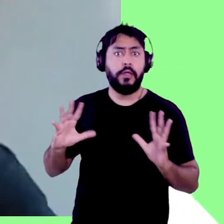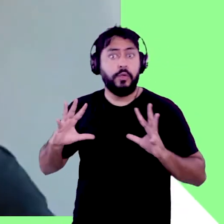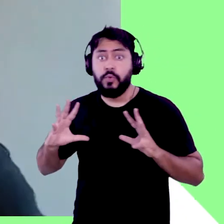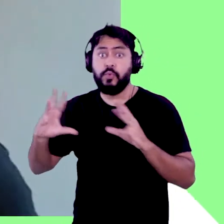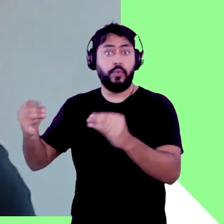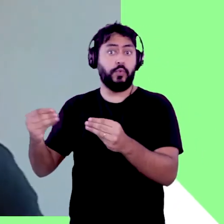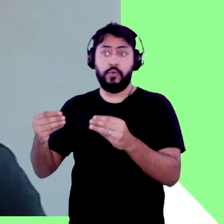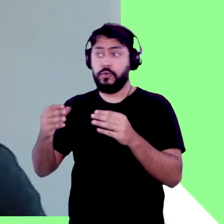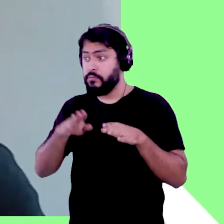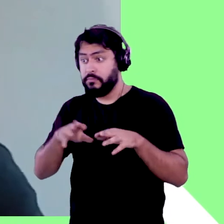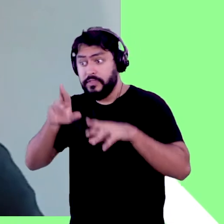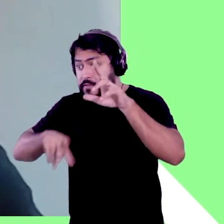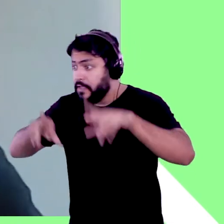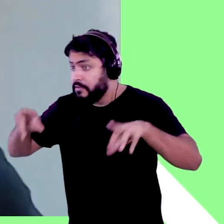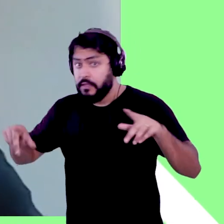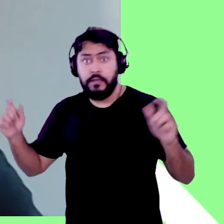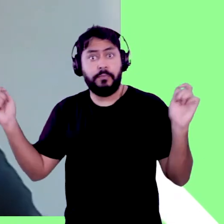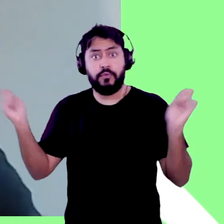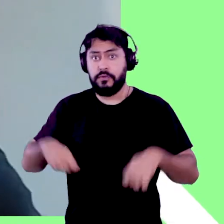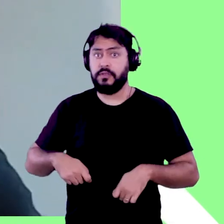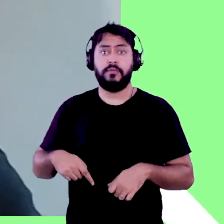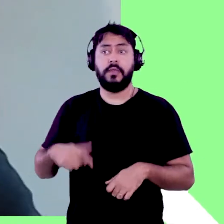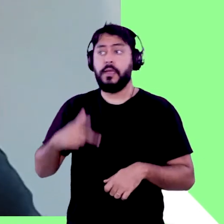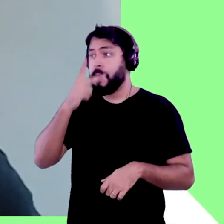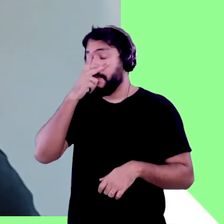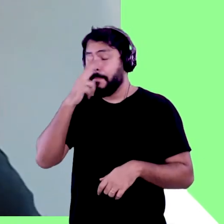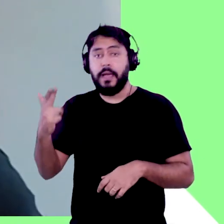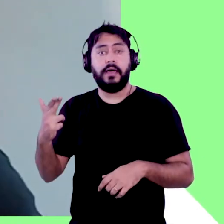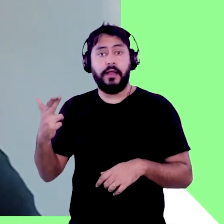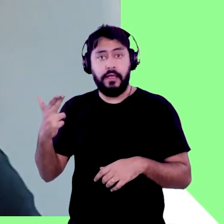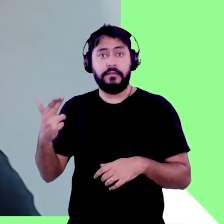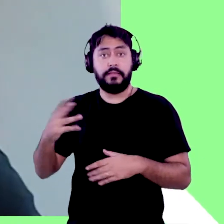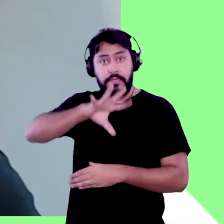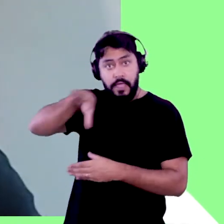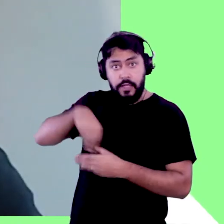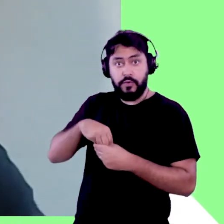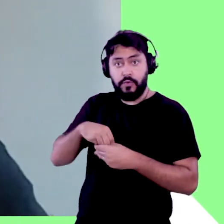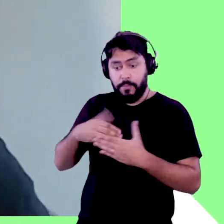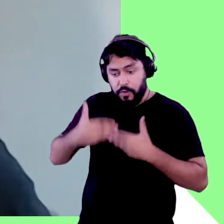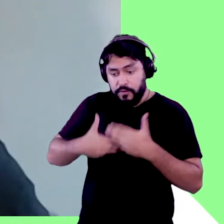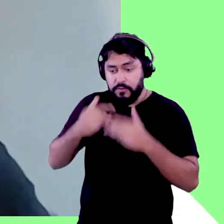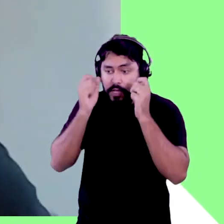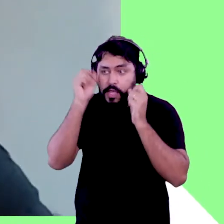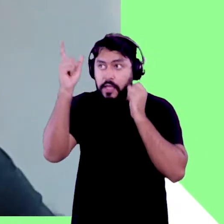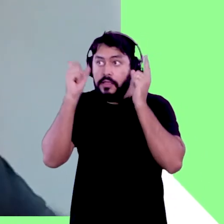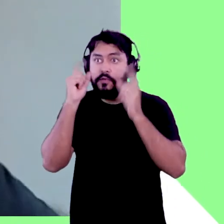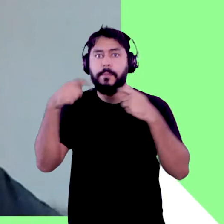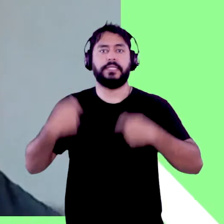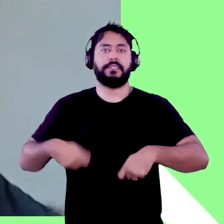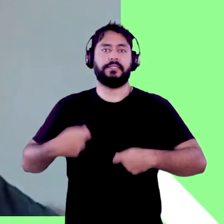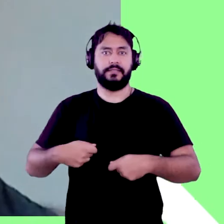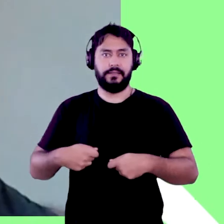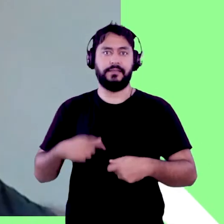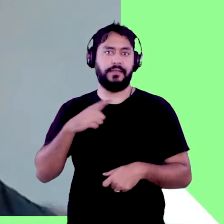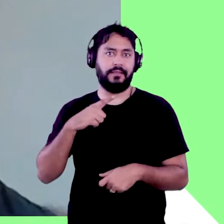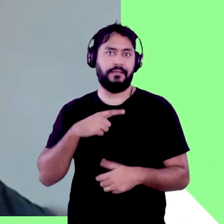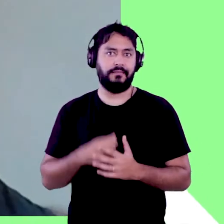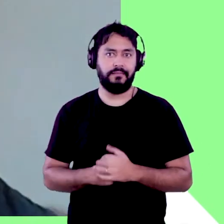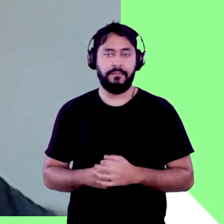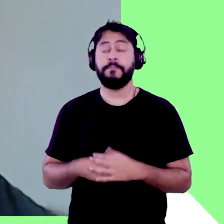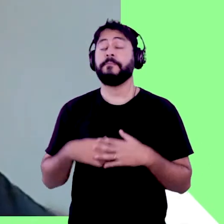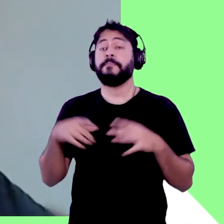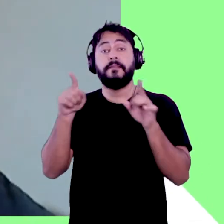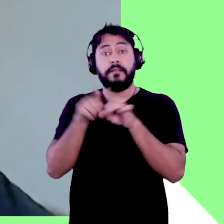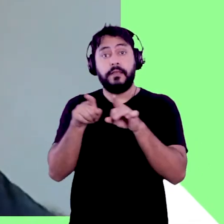possível, né? Isso faz parte desses processos criativos, né? Então, a acessibilidade ela está aí. E teve também aqui